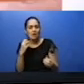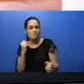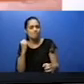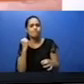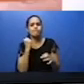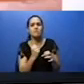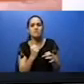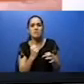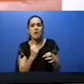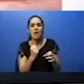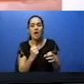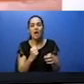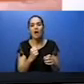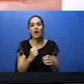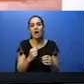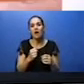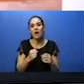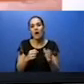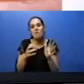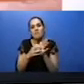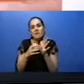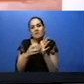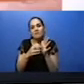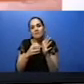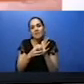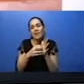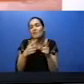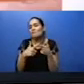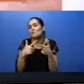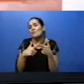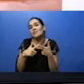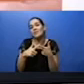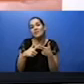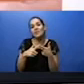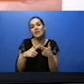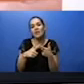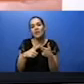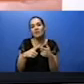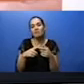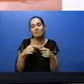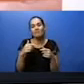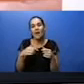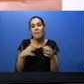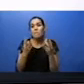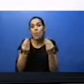eles não suportam essa quantidade elevada de oxigênio e aí eles morrem.